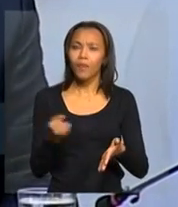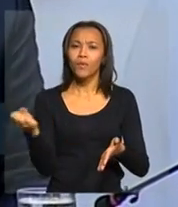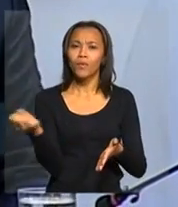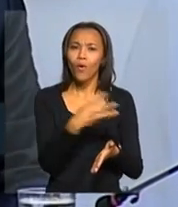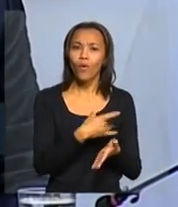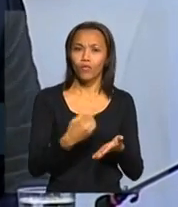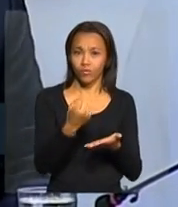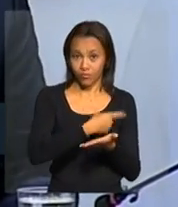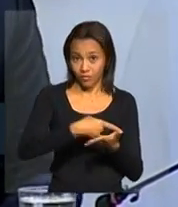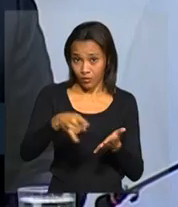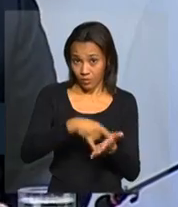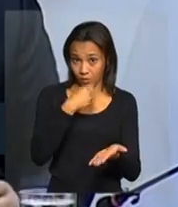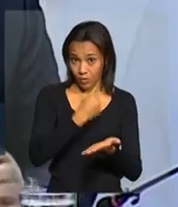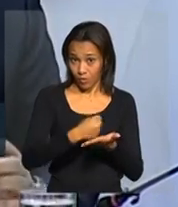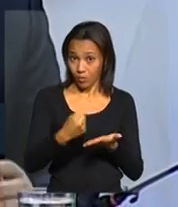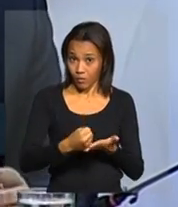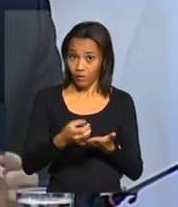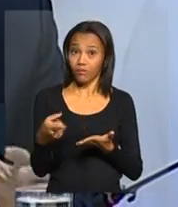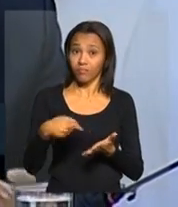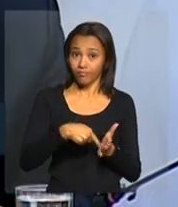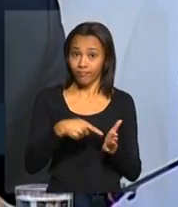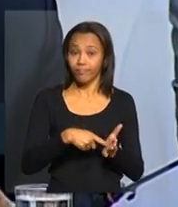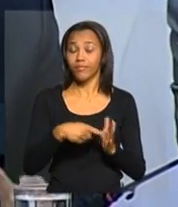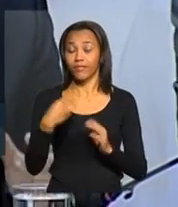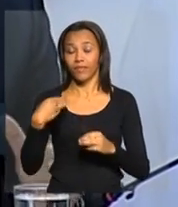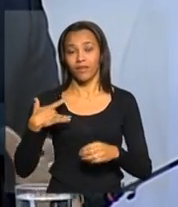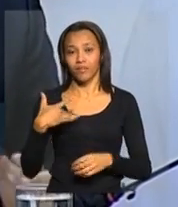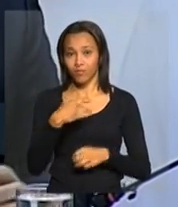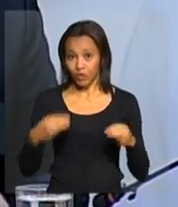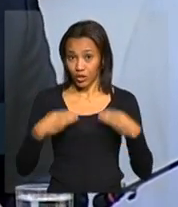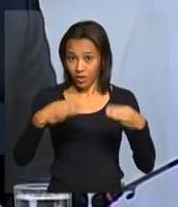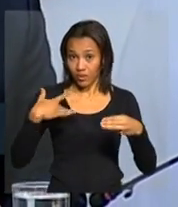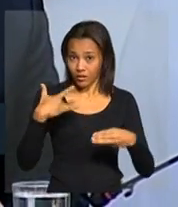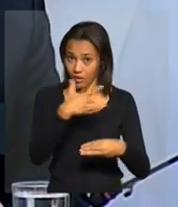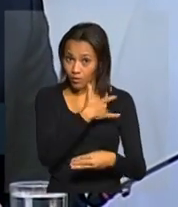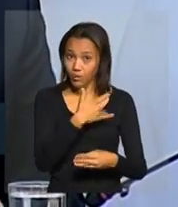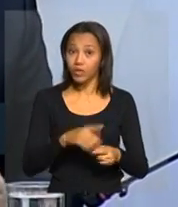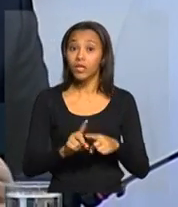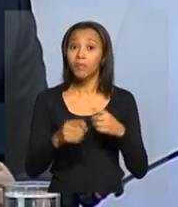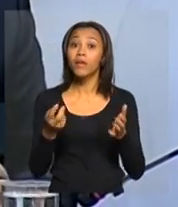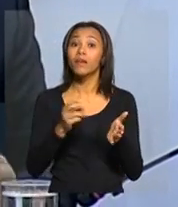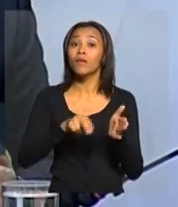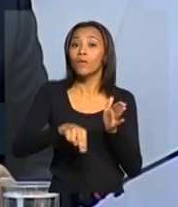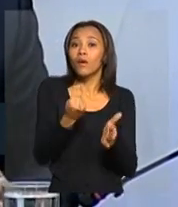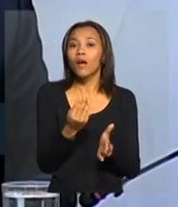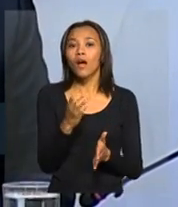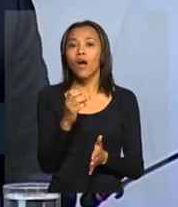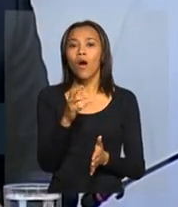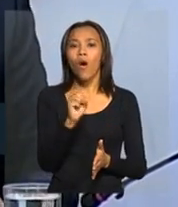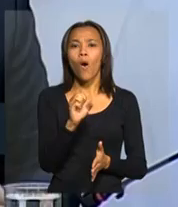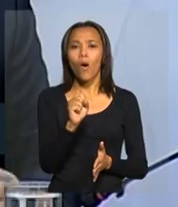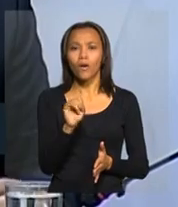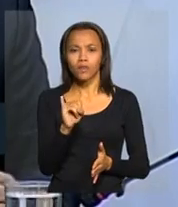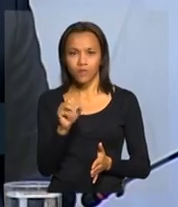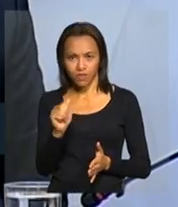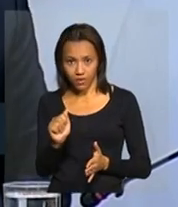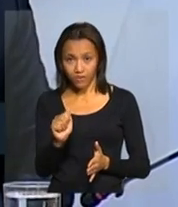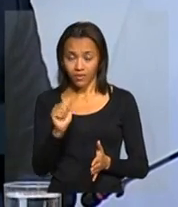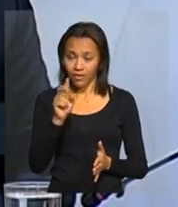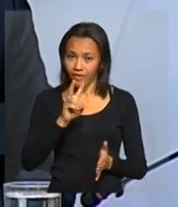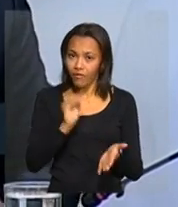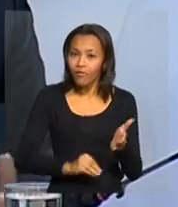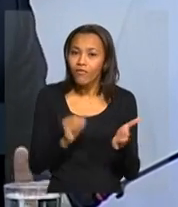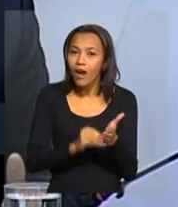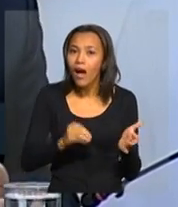do Ministério da Saúde, da tutoria com transplante de medula óssea. Será a única modalidade em